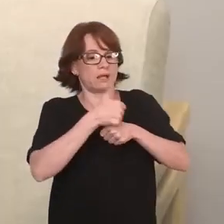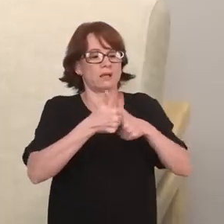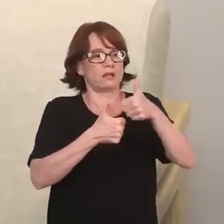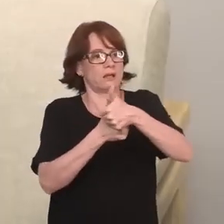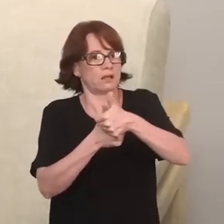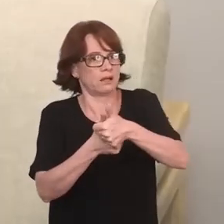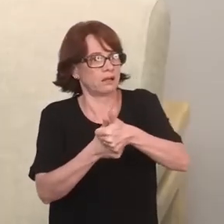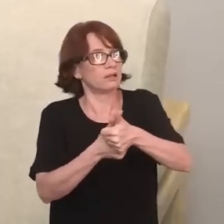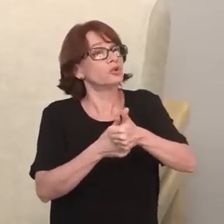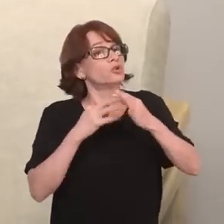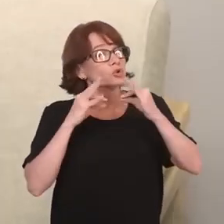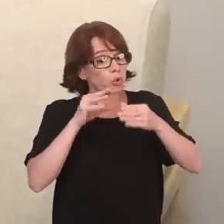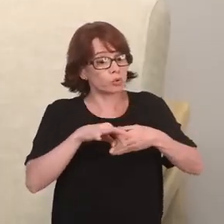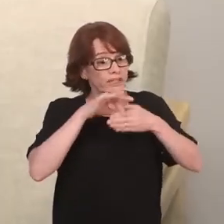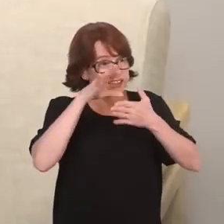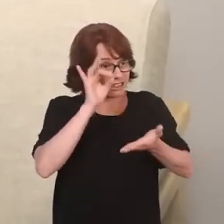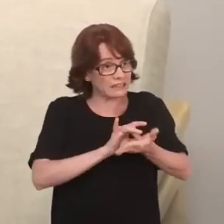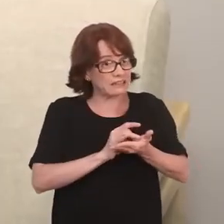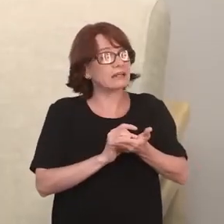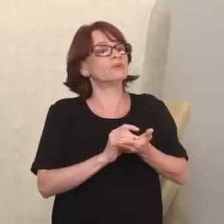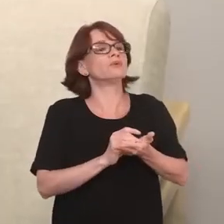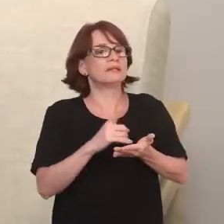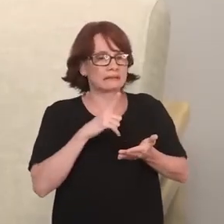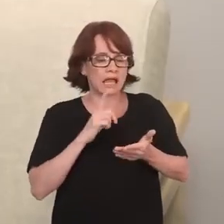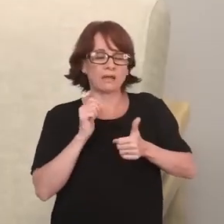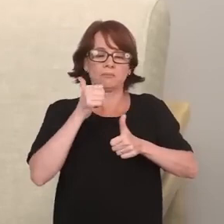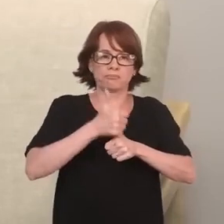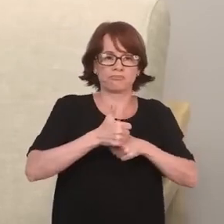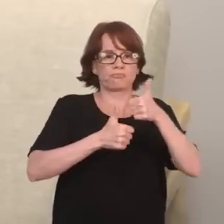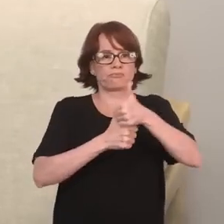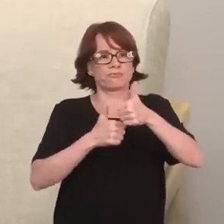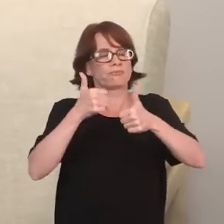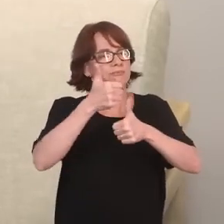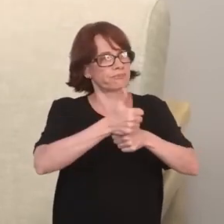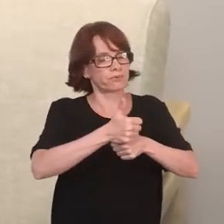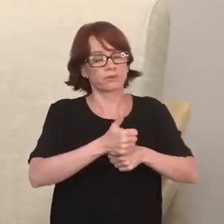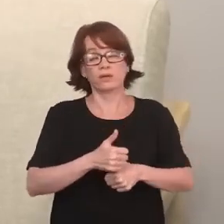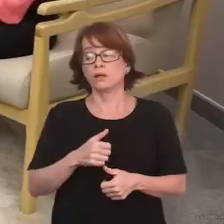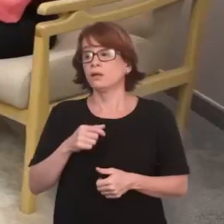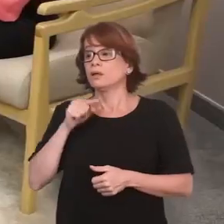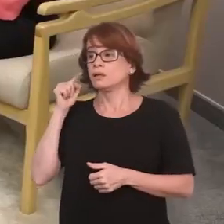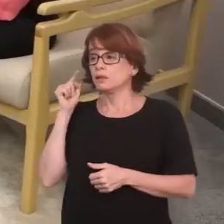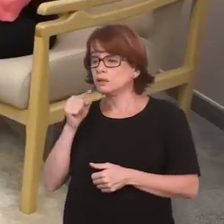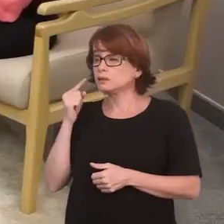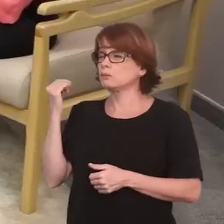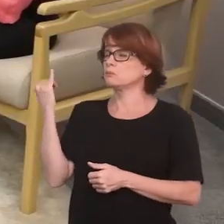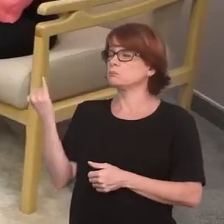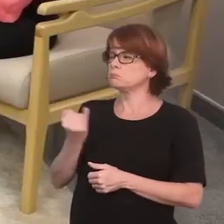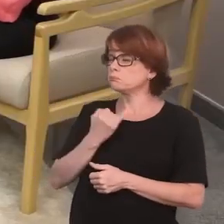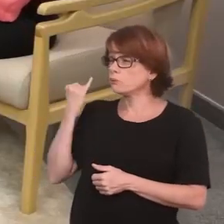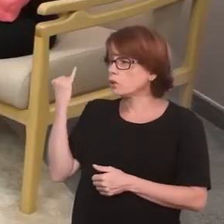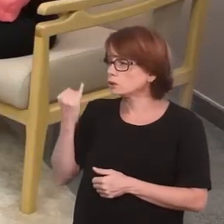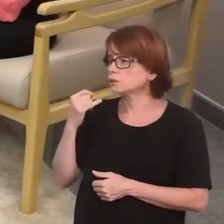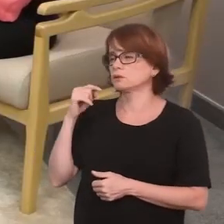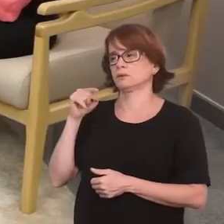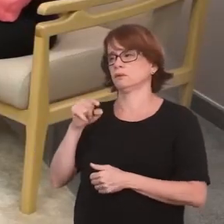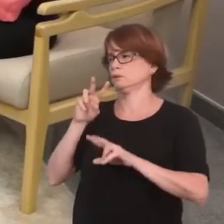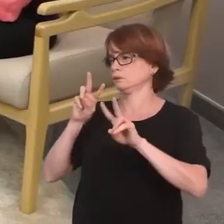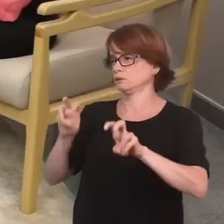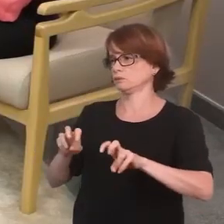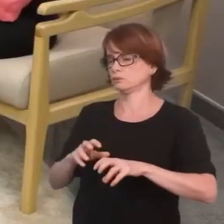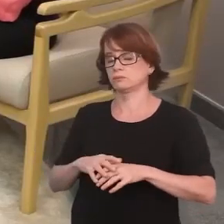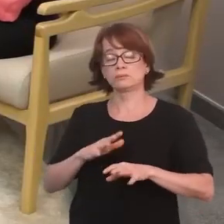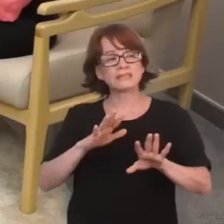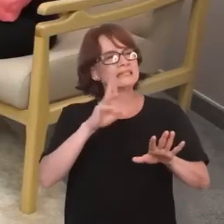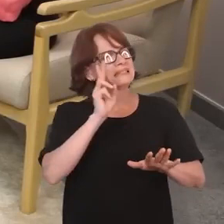essa coisa de você transmitir conhecimento, isso é uma coisa super importante. Né? Aliás, sabe um negócio que eu tava... sempre quando